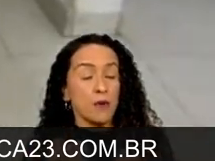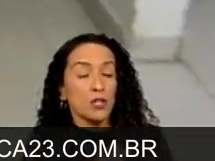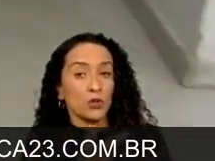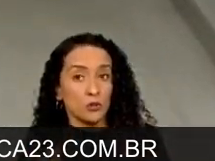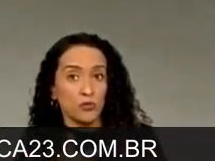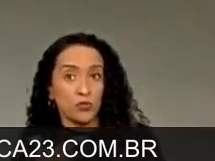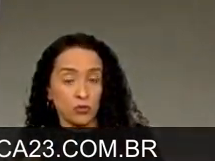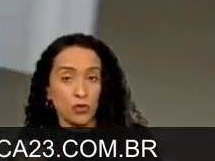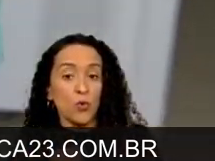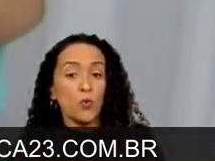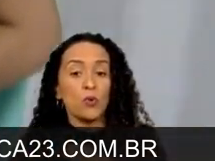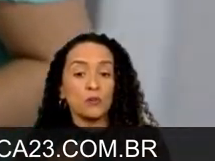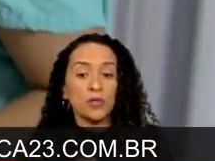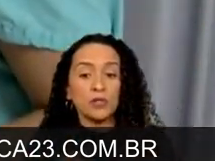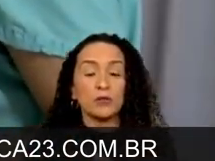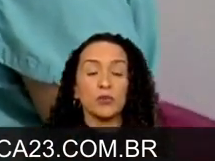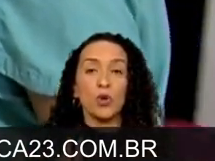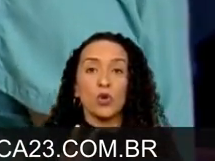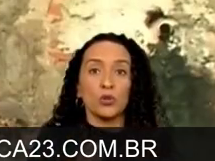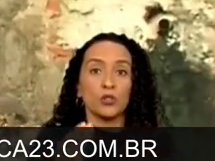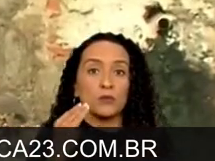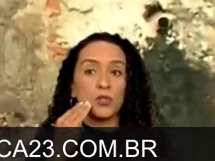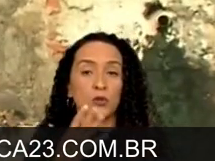No ano passado, nasceram 2.420.000